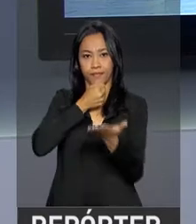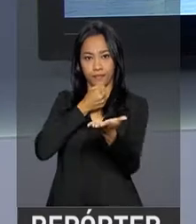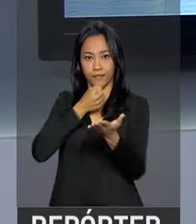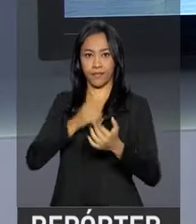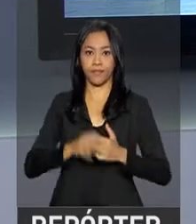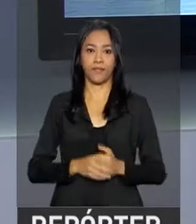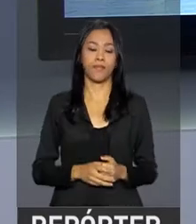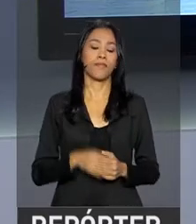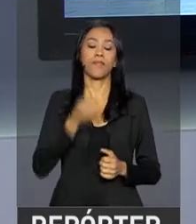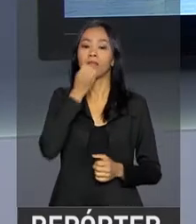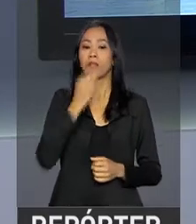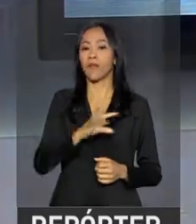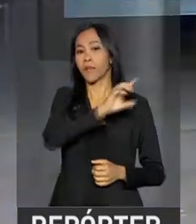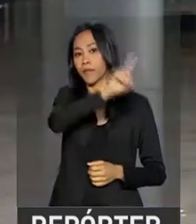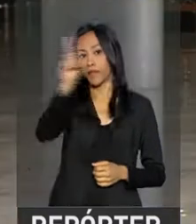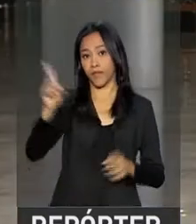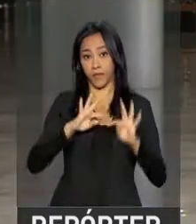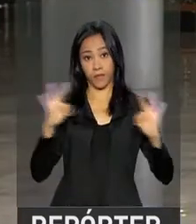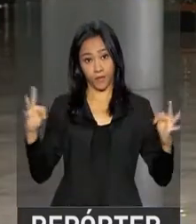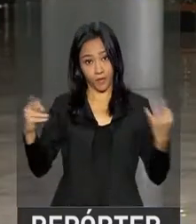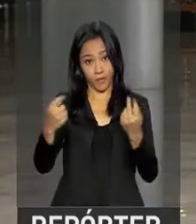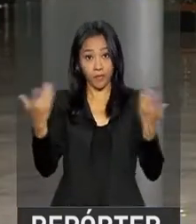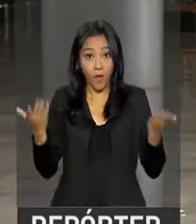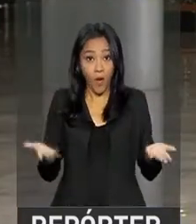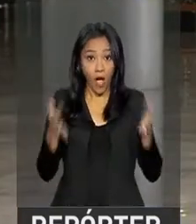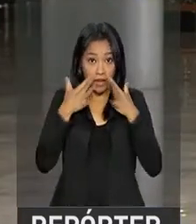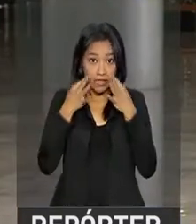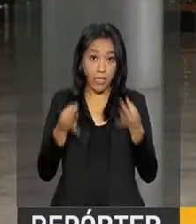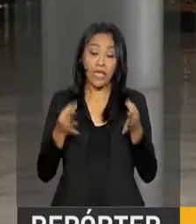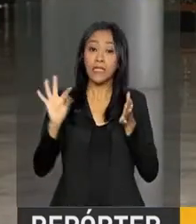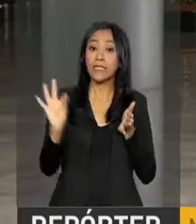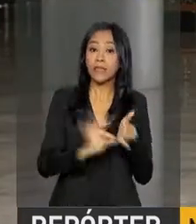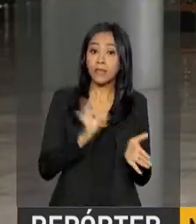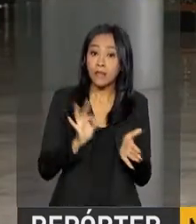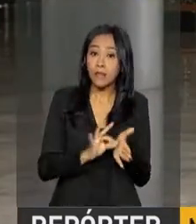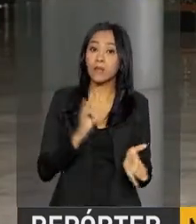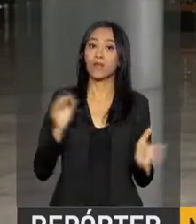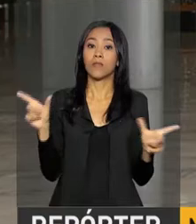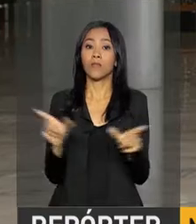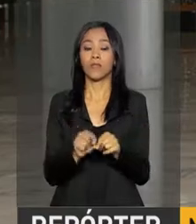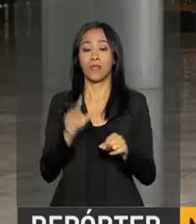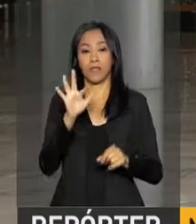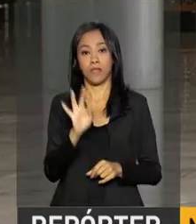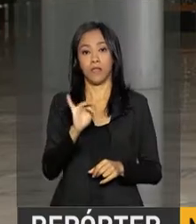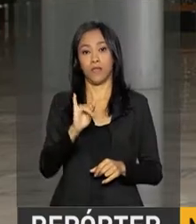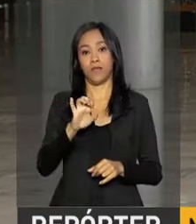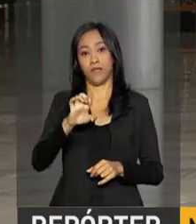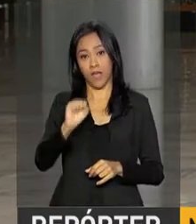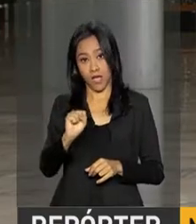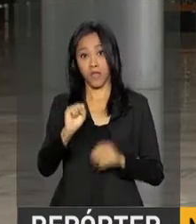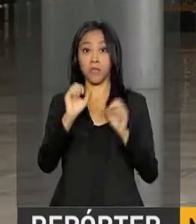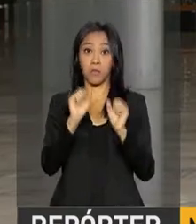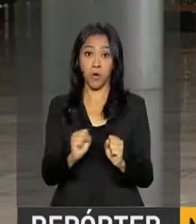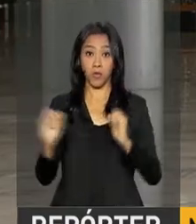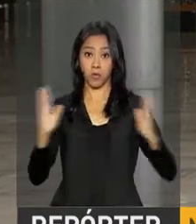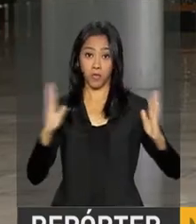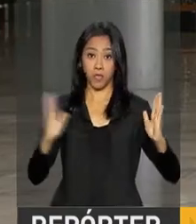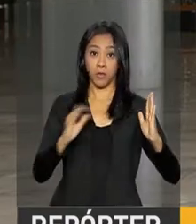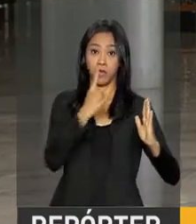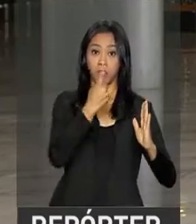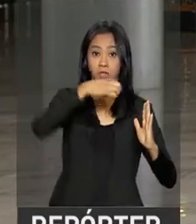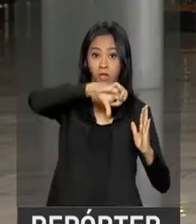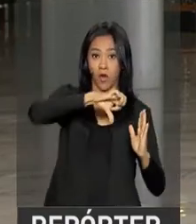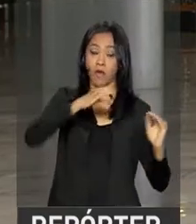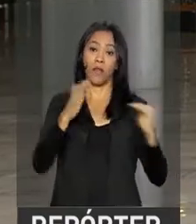roberto bom dia todos olha só roberto as inscrições para o fies é poderão ser feitas entre os dias 19